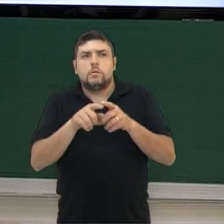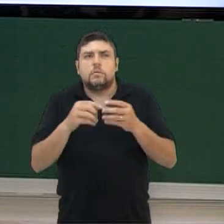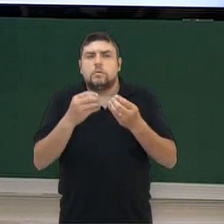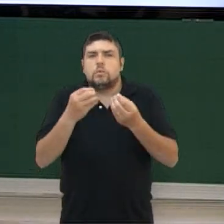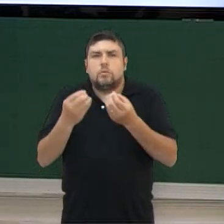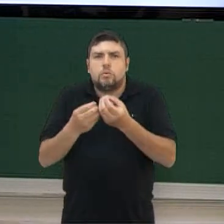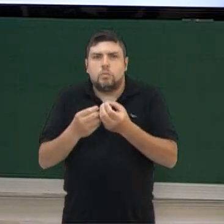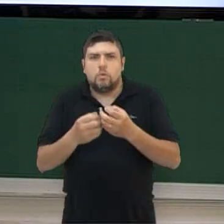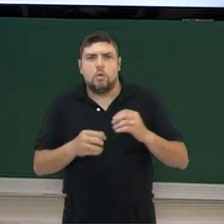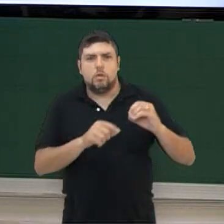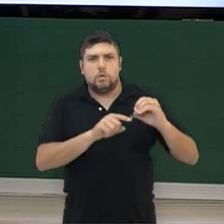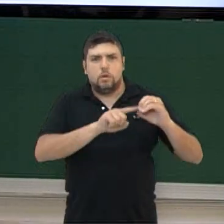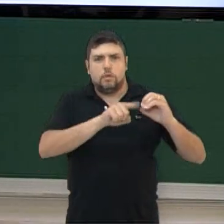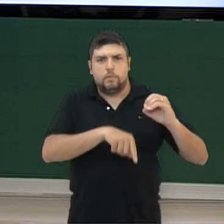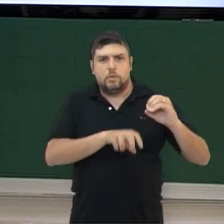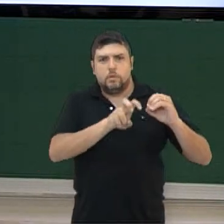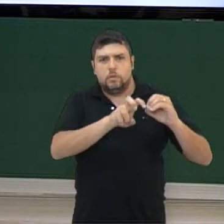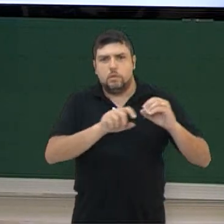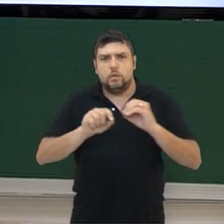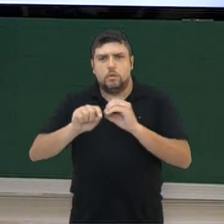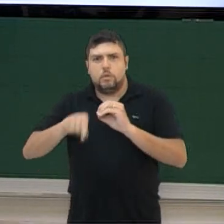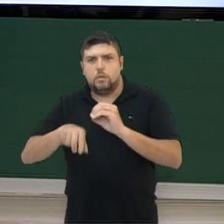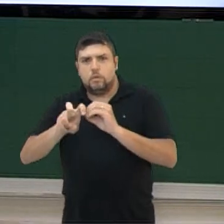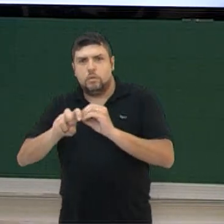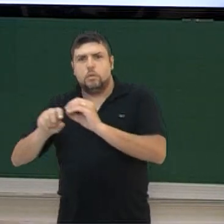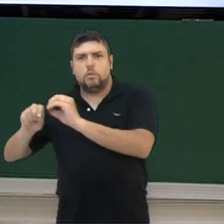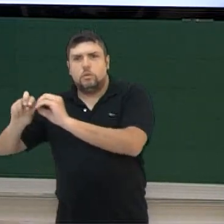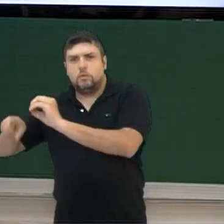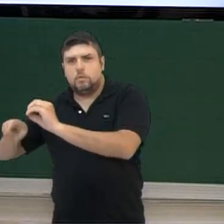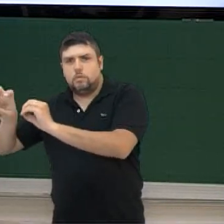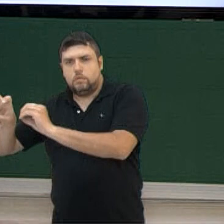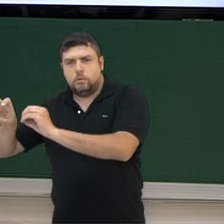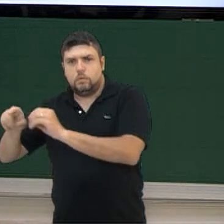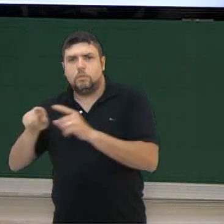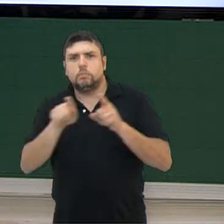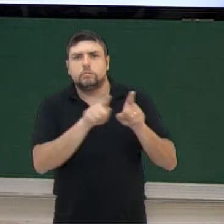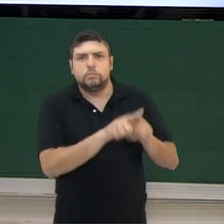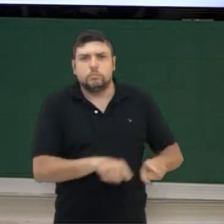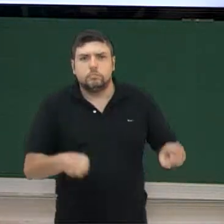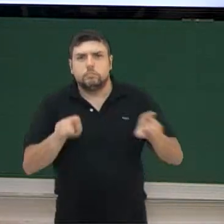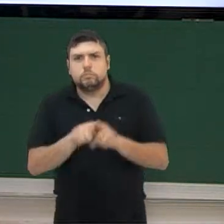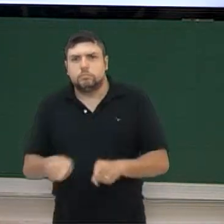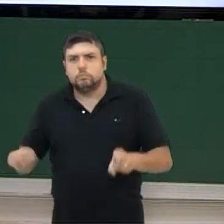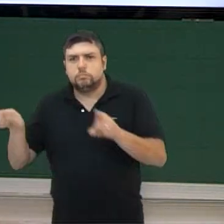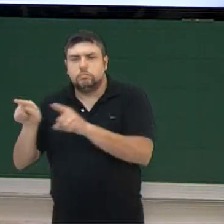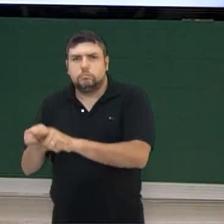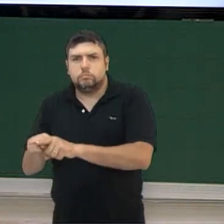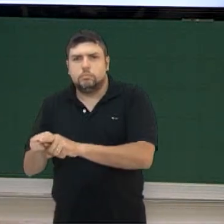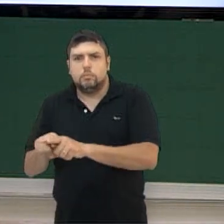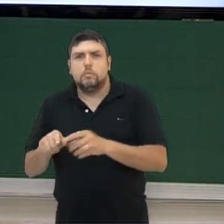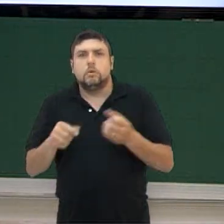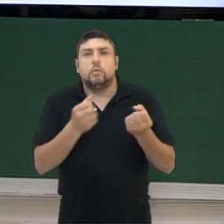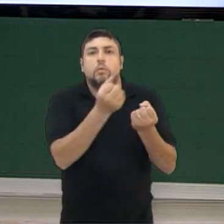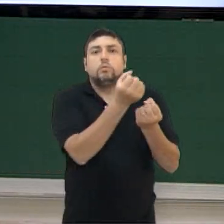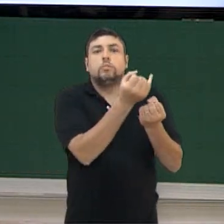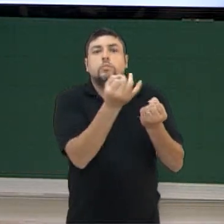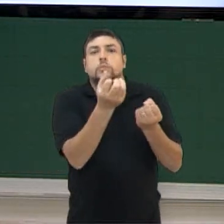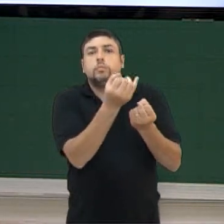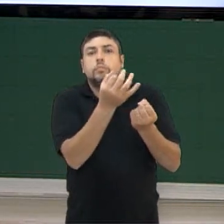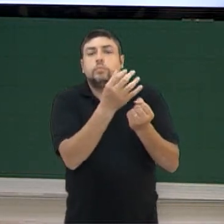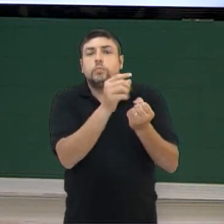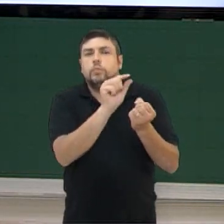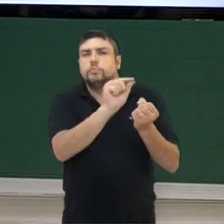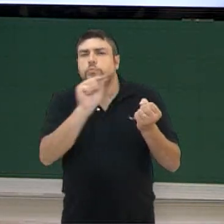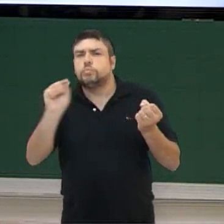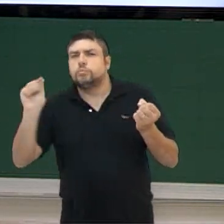mesma base, 0,5, 0,5, 0,5. Eu vou o quê? Manter a base e somar os expoentes.